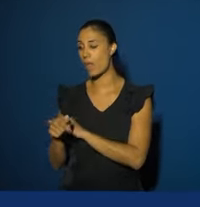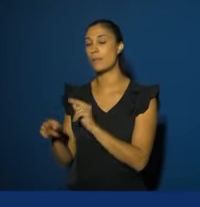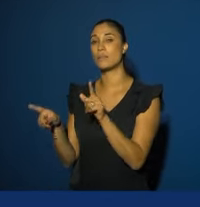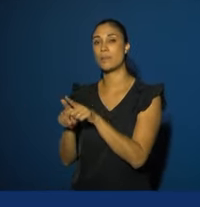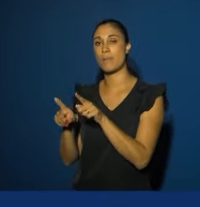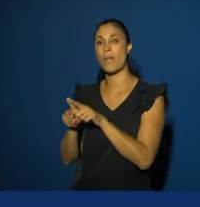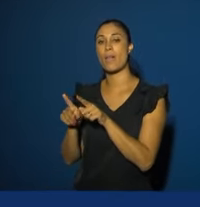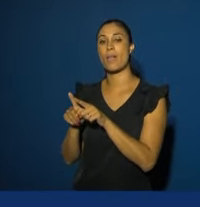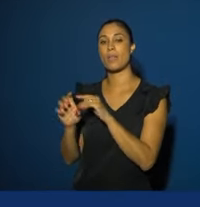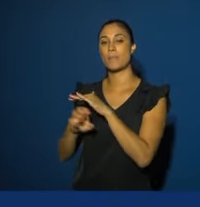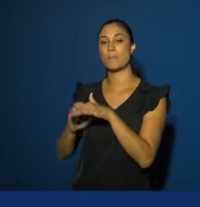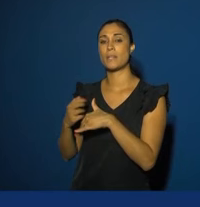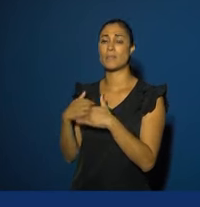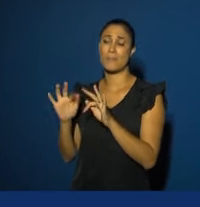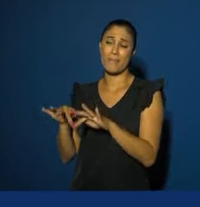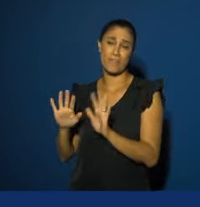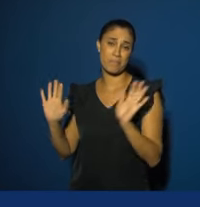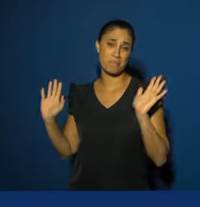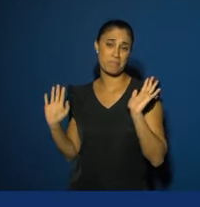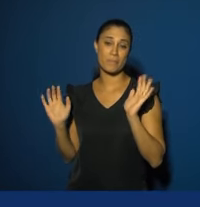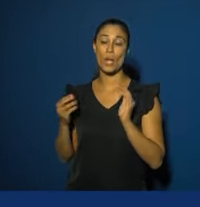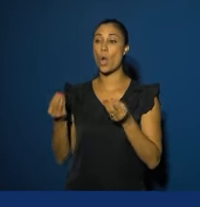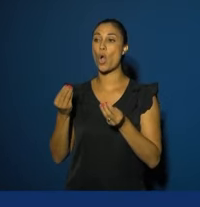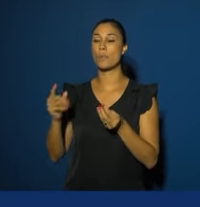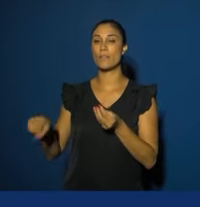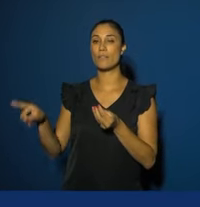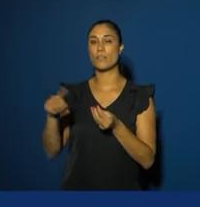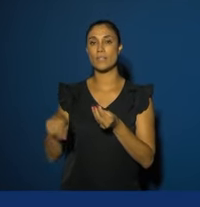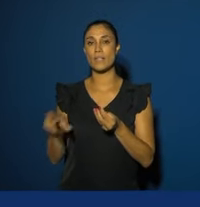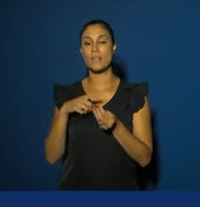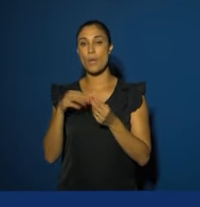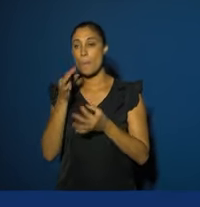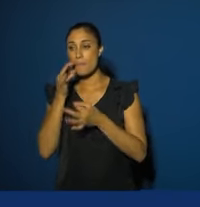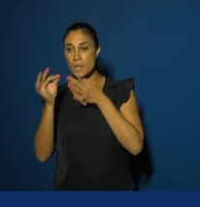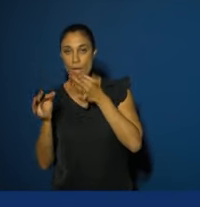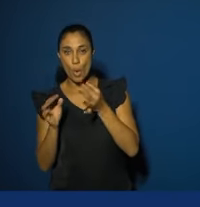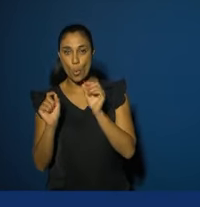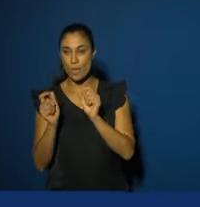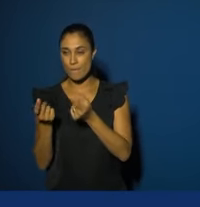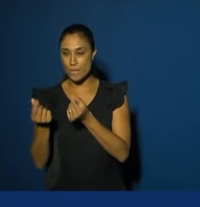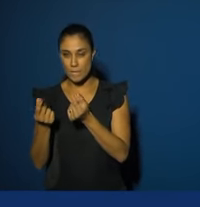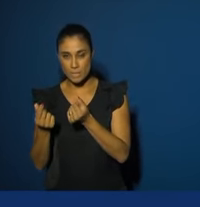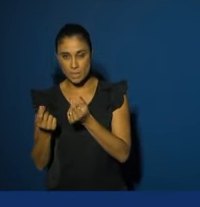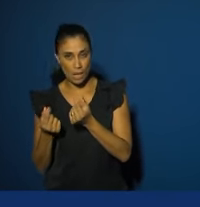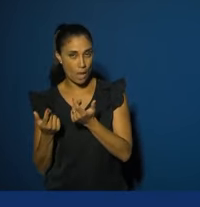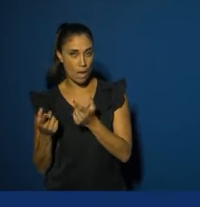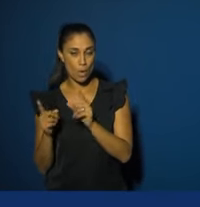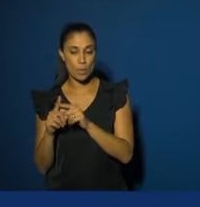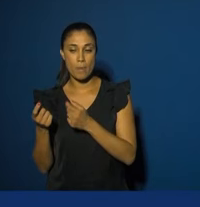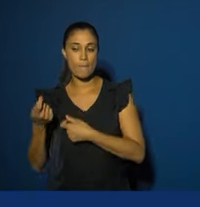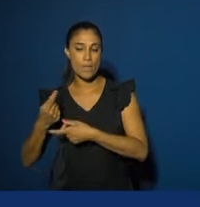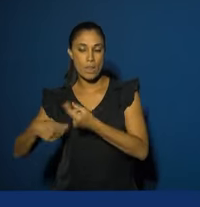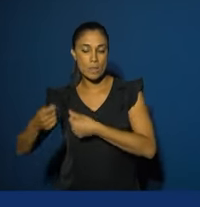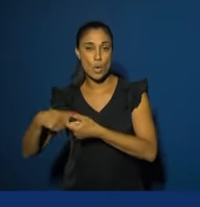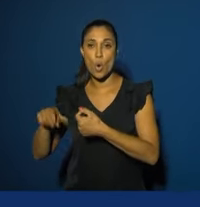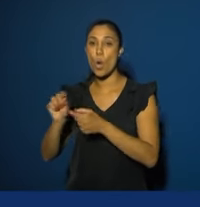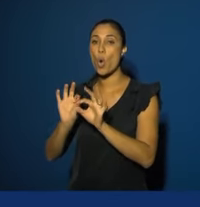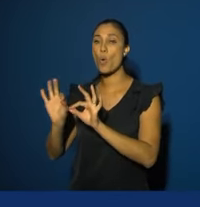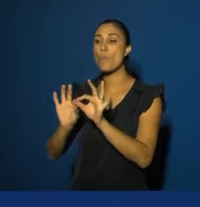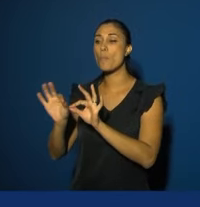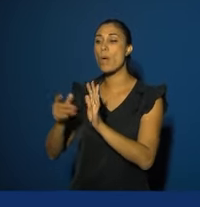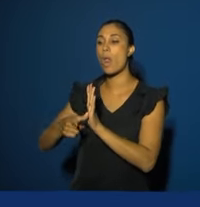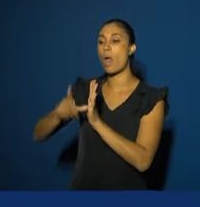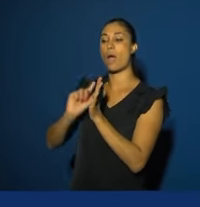mercado enfim e também falar um pouco como que vocês estão do ponto de vista financeiro né como é que vocês se preparariam